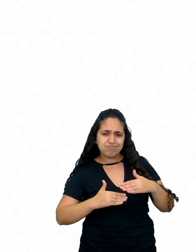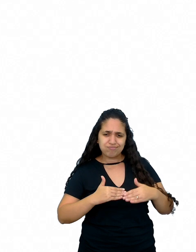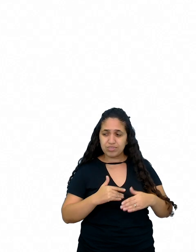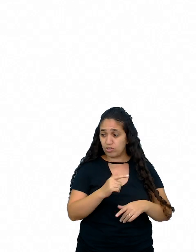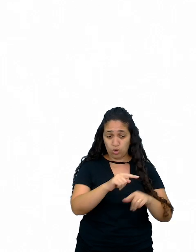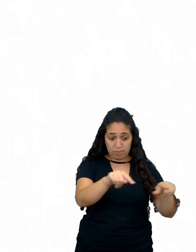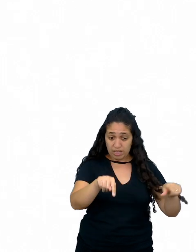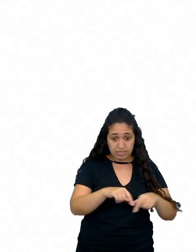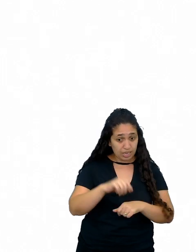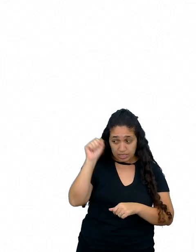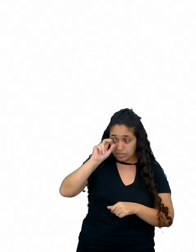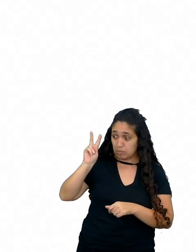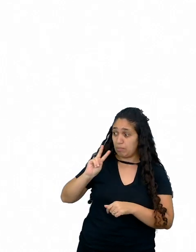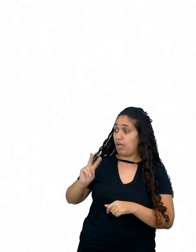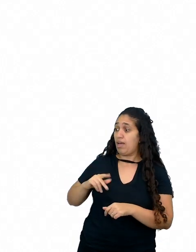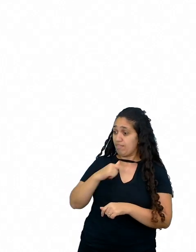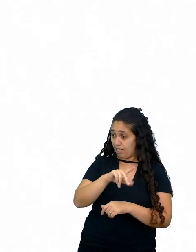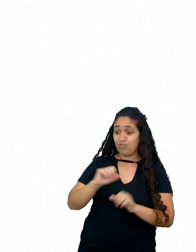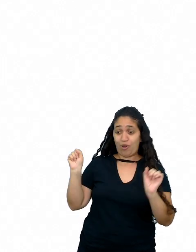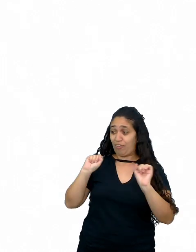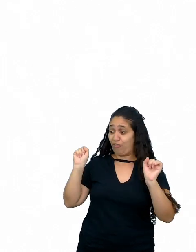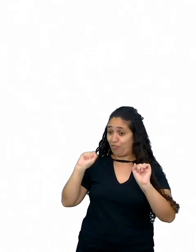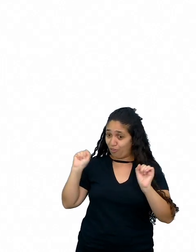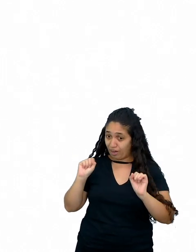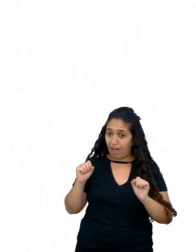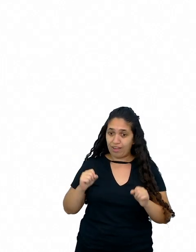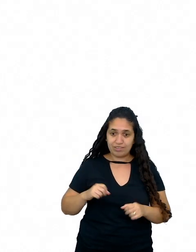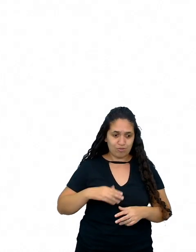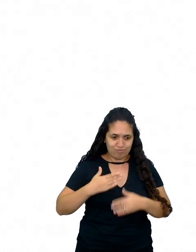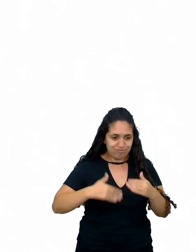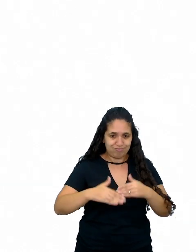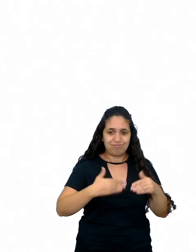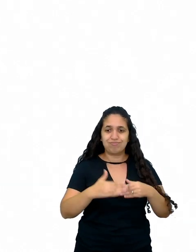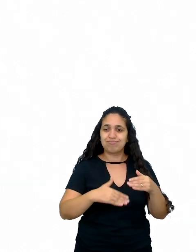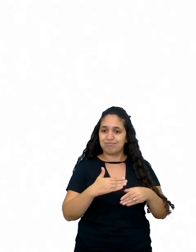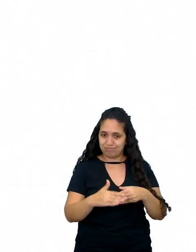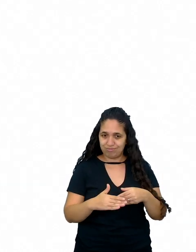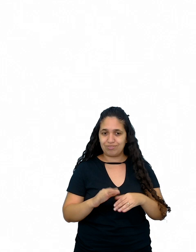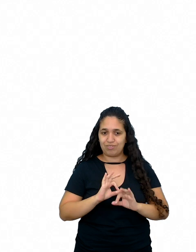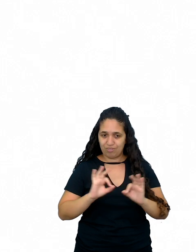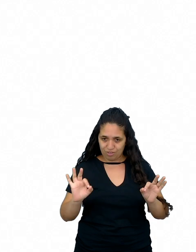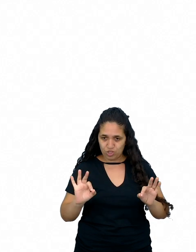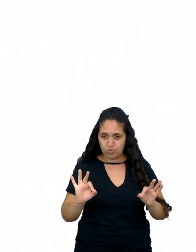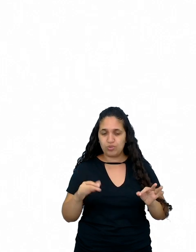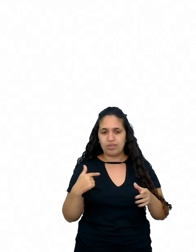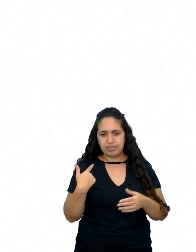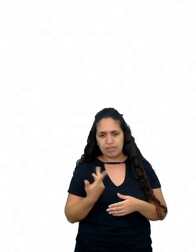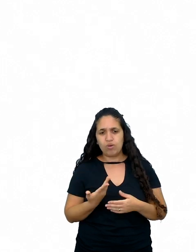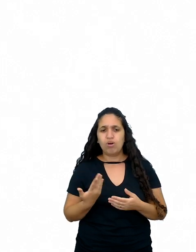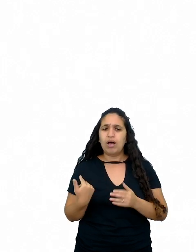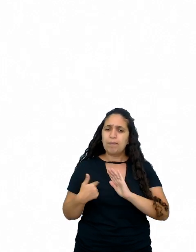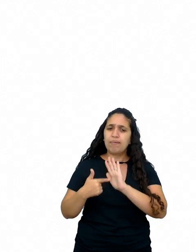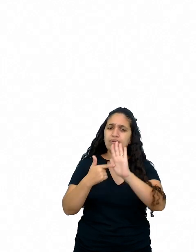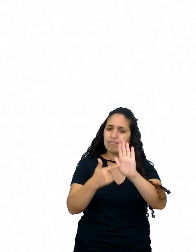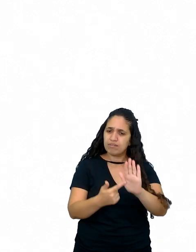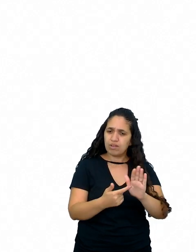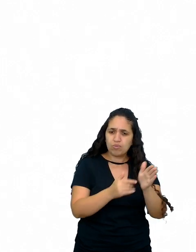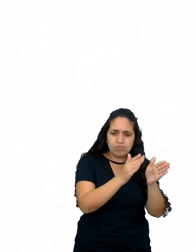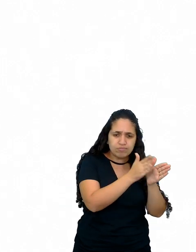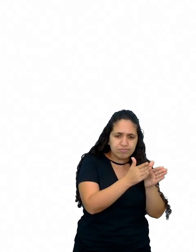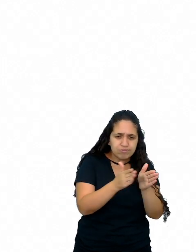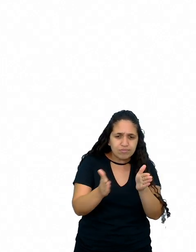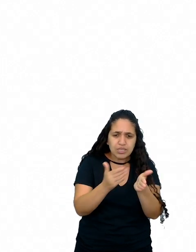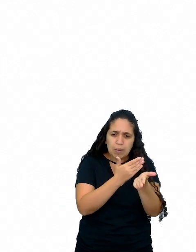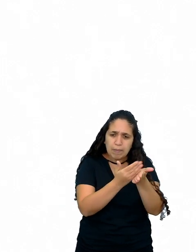super esperta, eles vão adorar isso, vai ser super intenso, vai ser ótimo. A gente apresentou as etapas iniciais